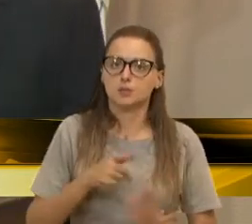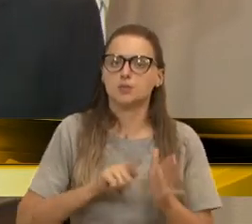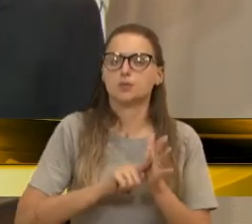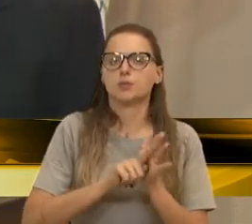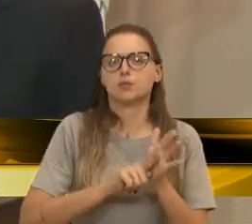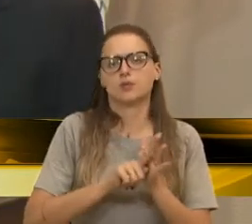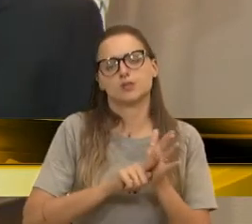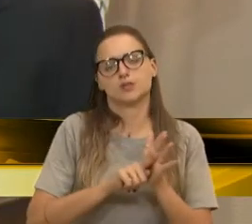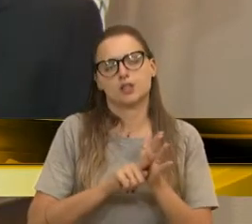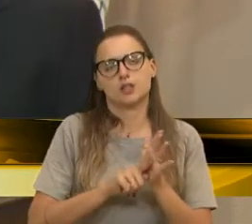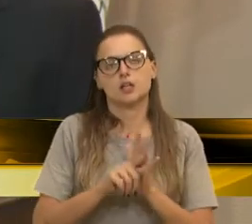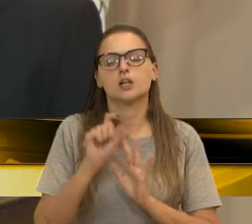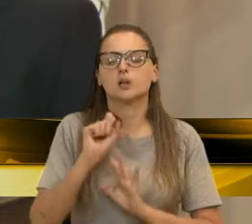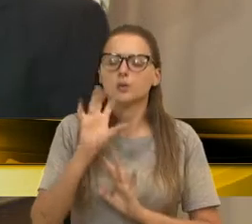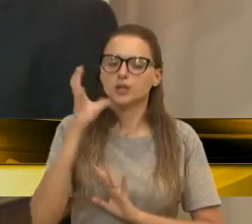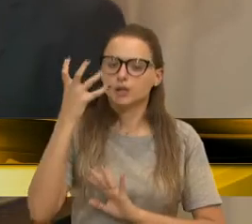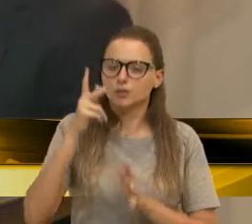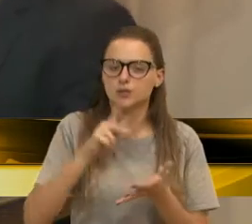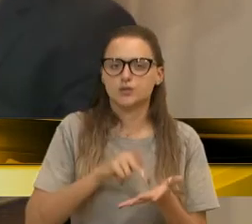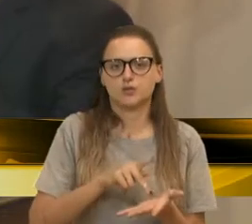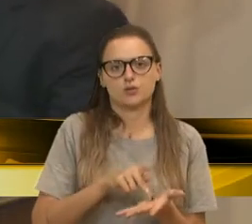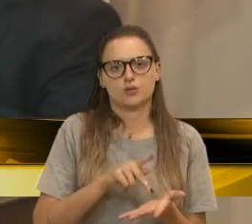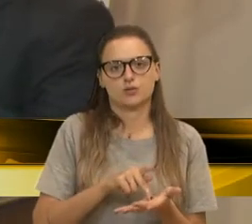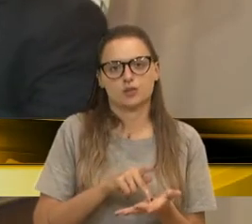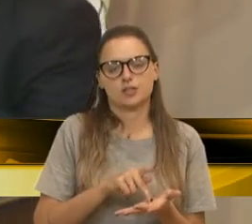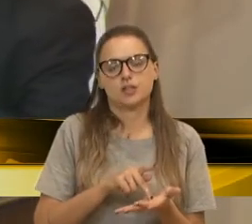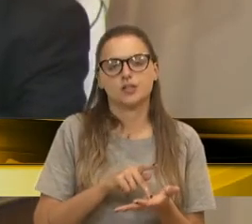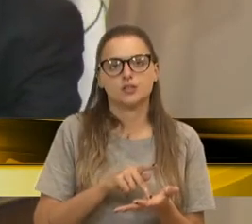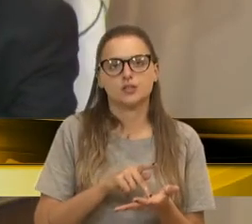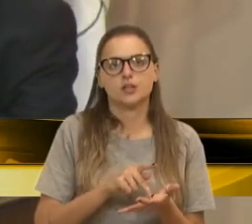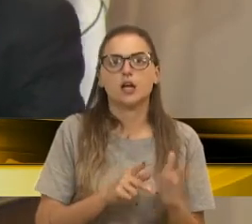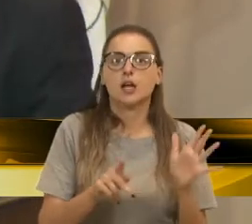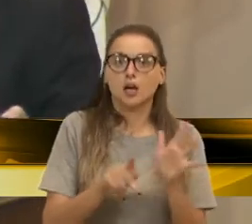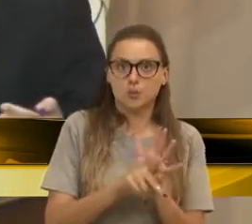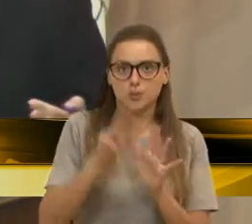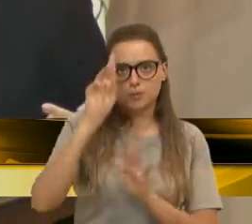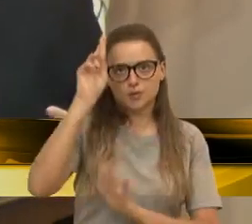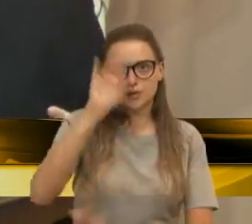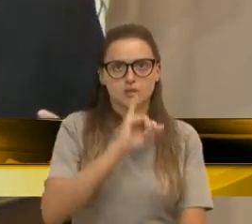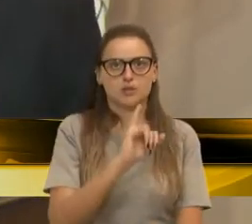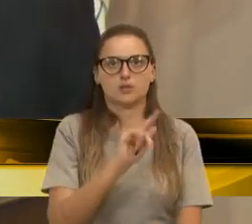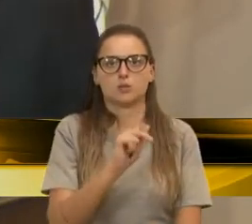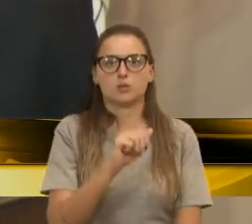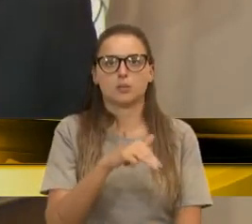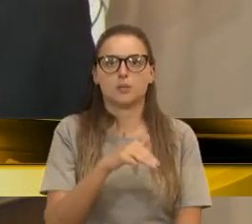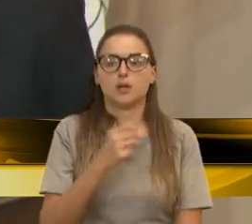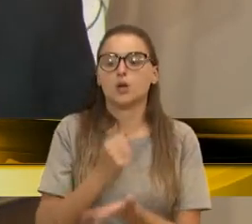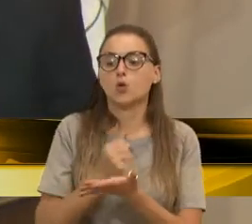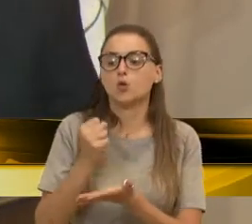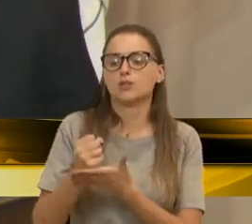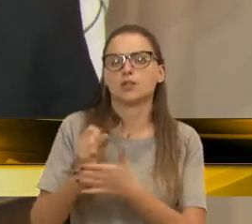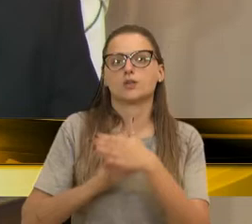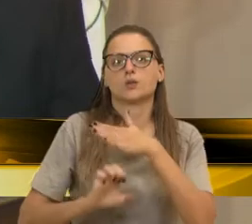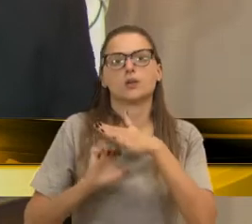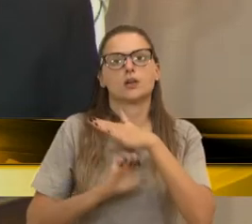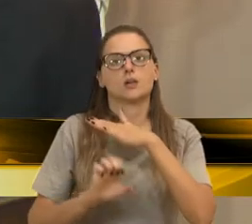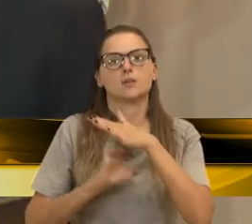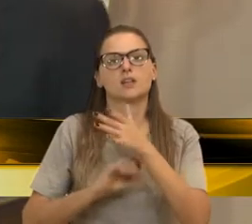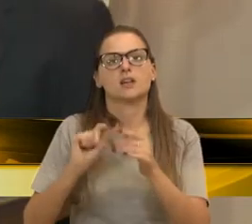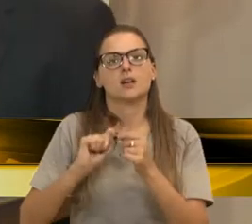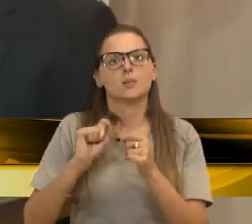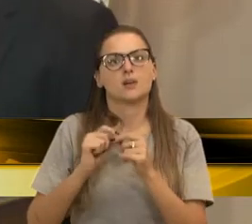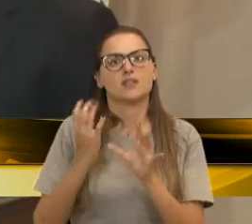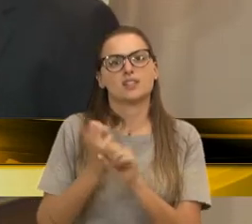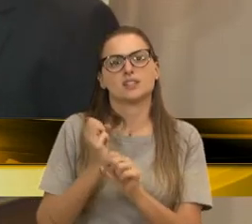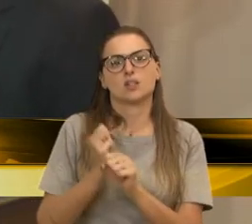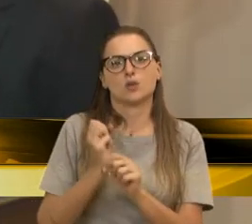tem acontecido realmente... A atual direção da farmácia do IPAM chegou a contratar uma empresa para fazer balanço no